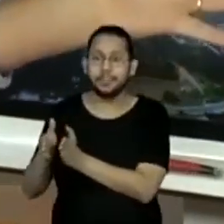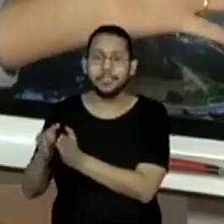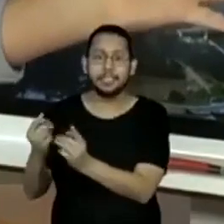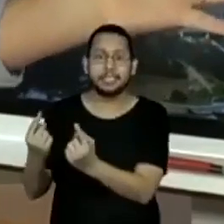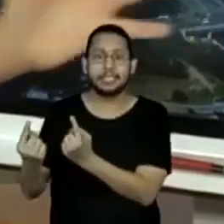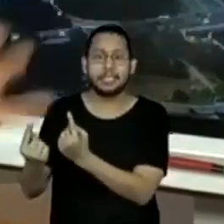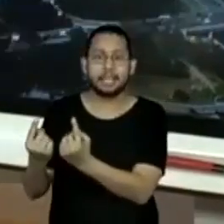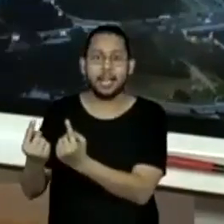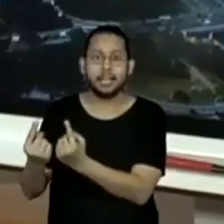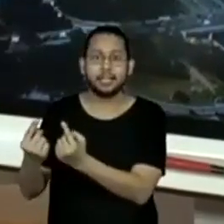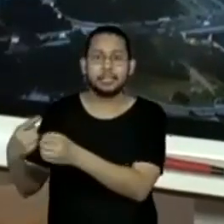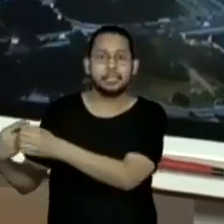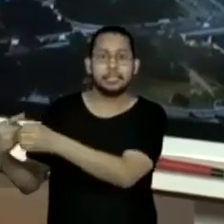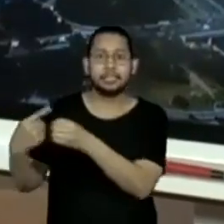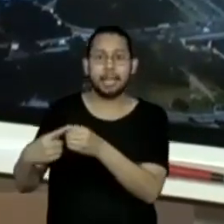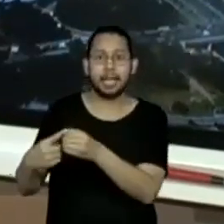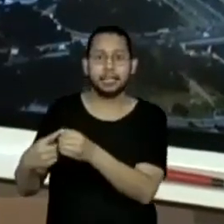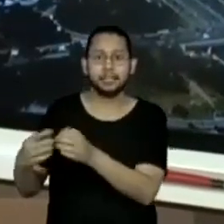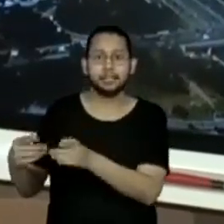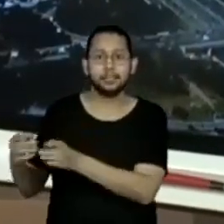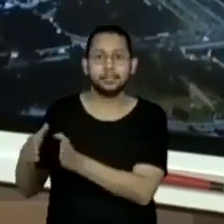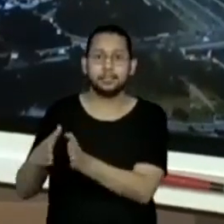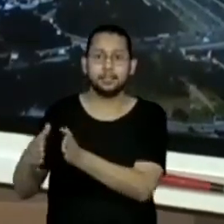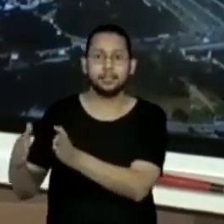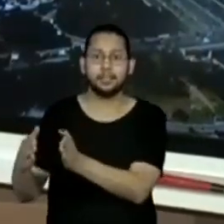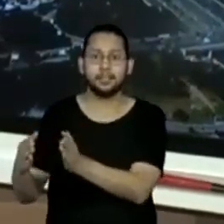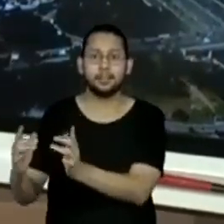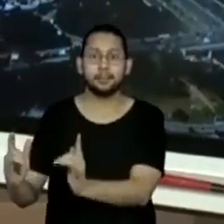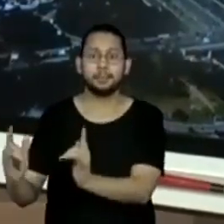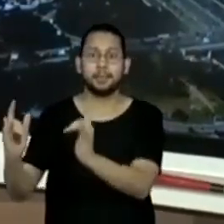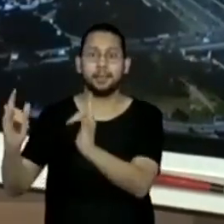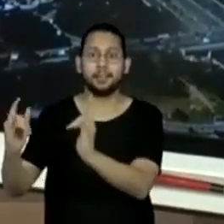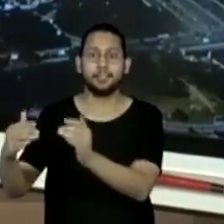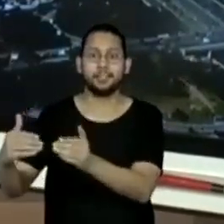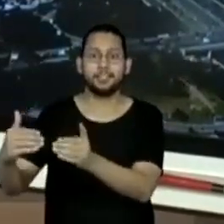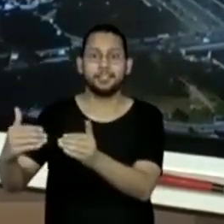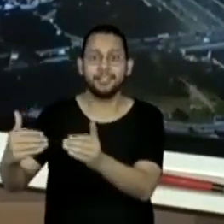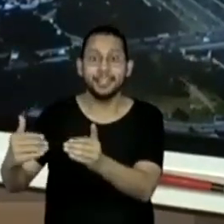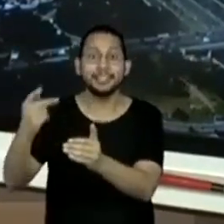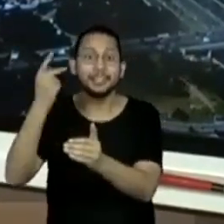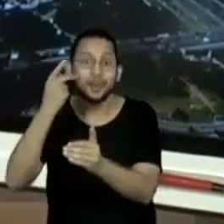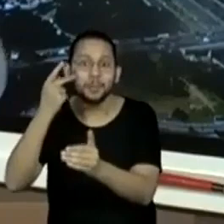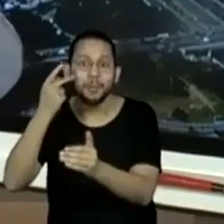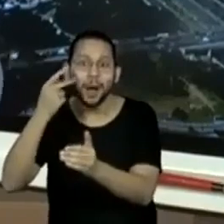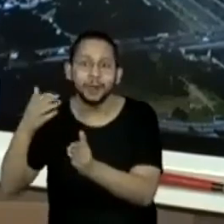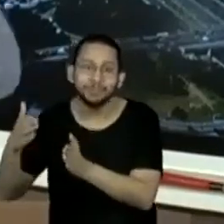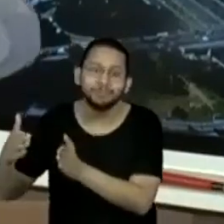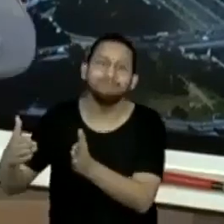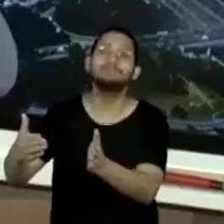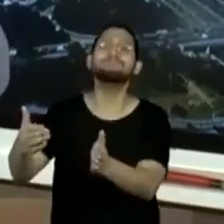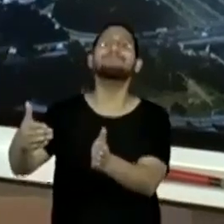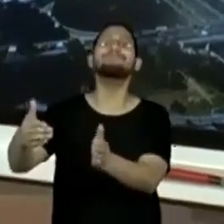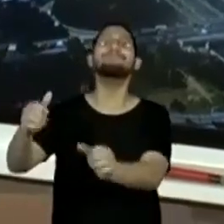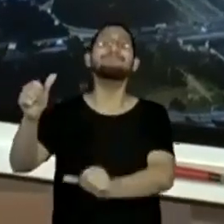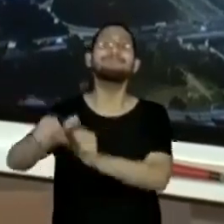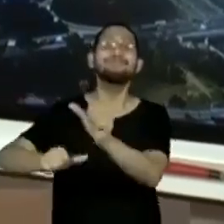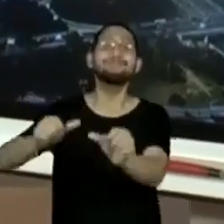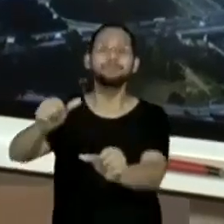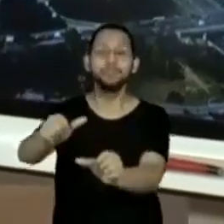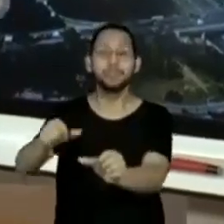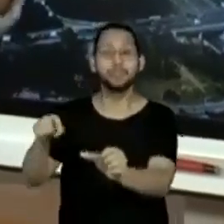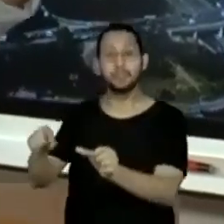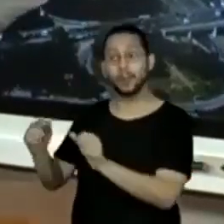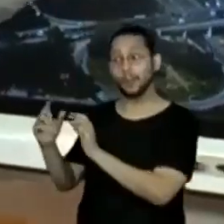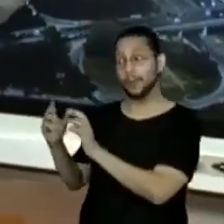a cidade de São Paulo, e aí ele fica poluído. Depois disso, ele começa a ficar mais limpo e ele